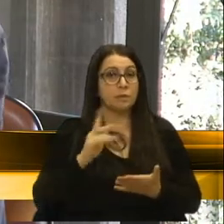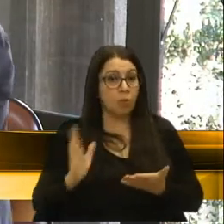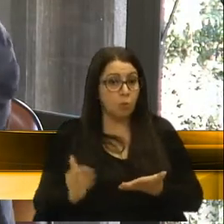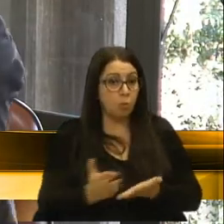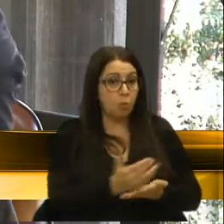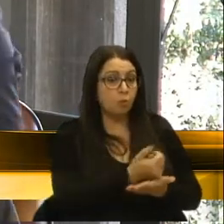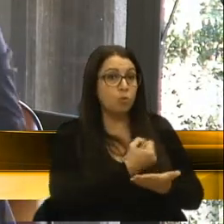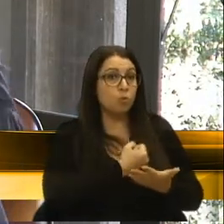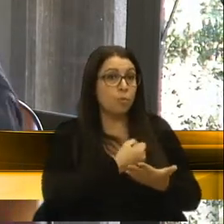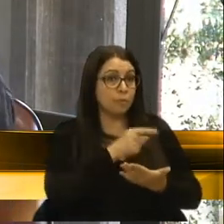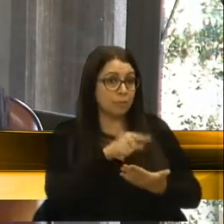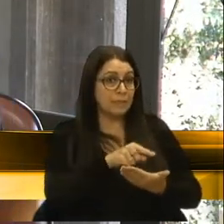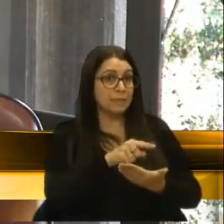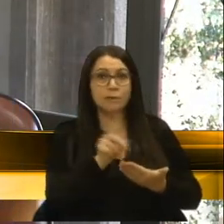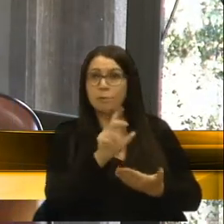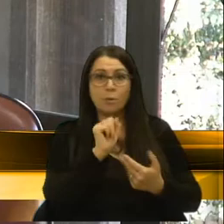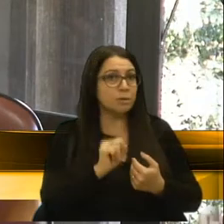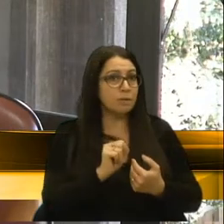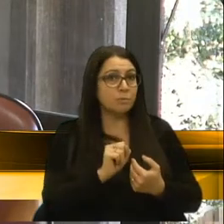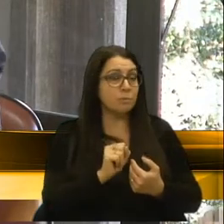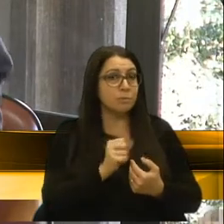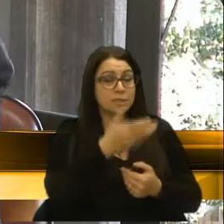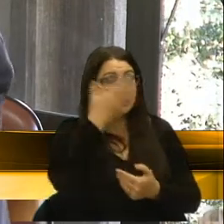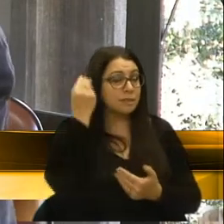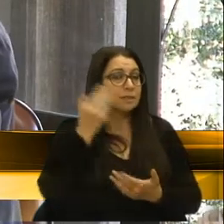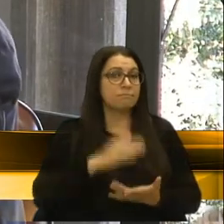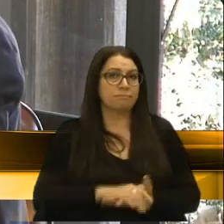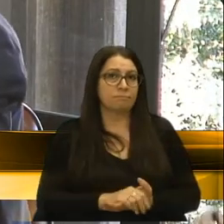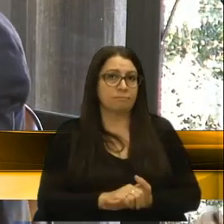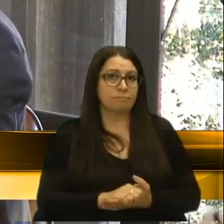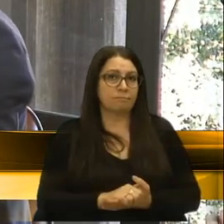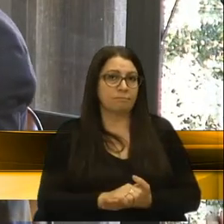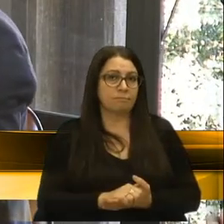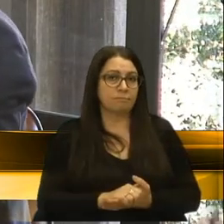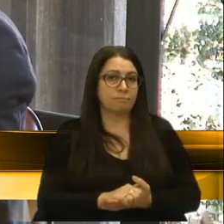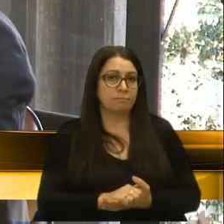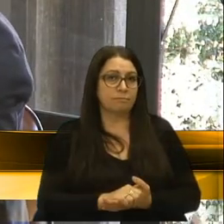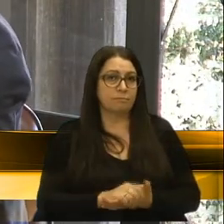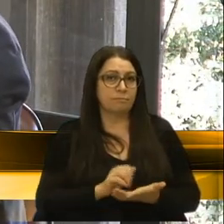São dados que nós não podemos negar. Solicitou uma parte, vereador?